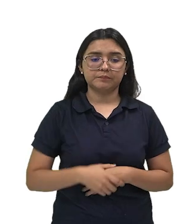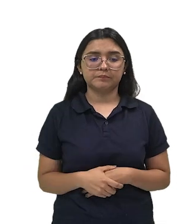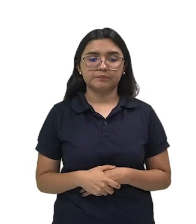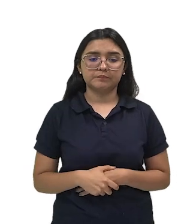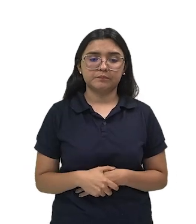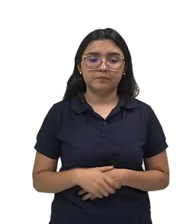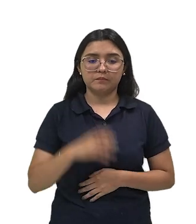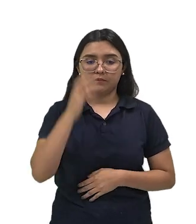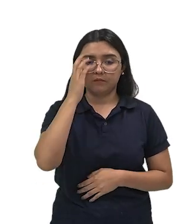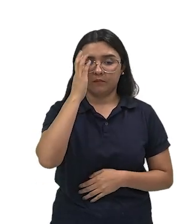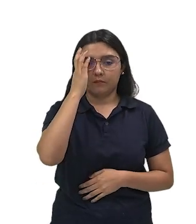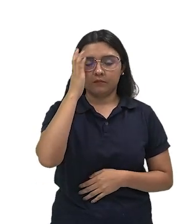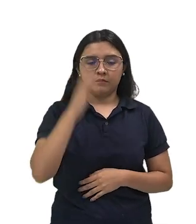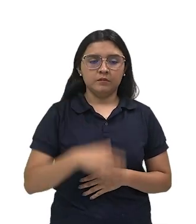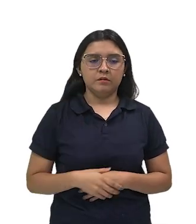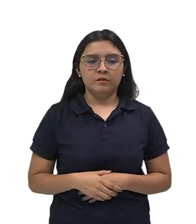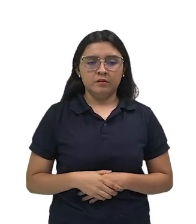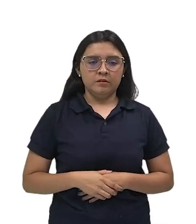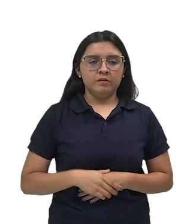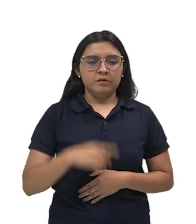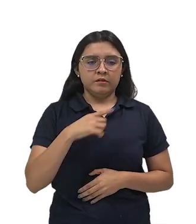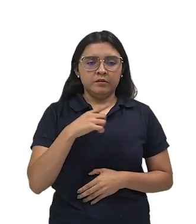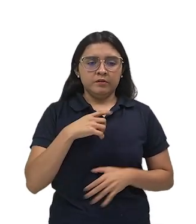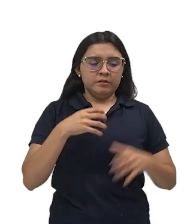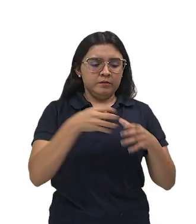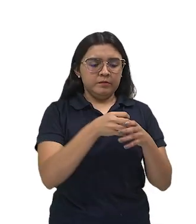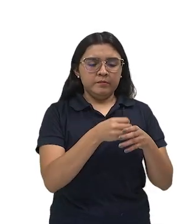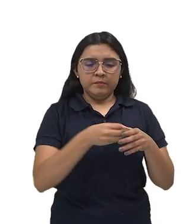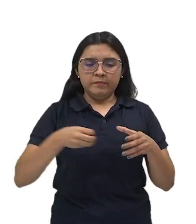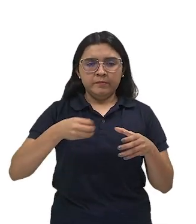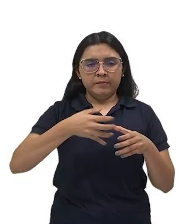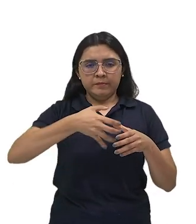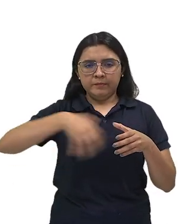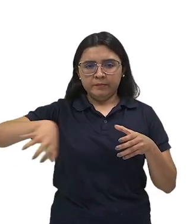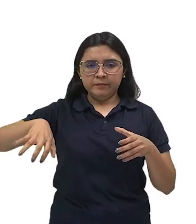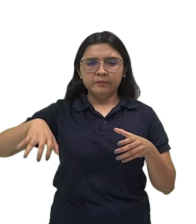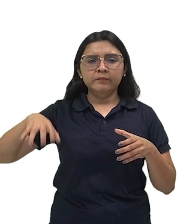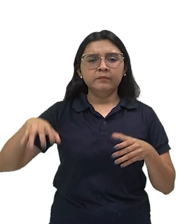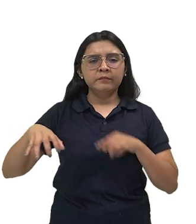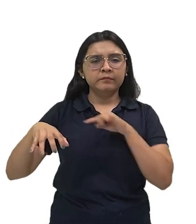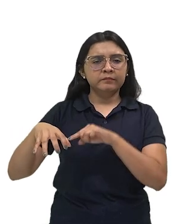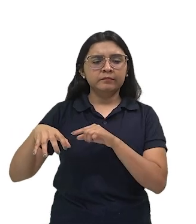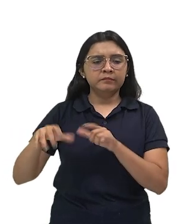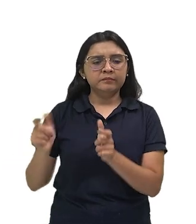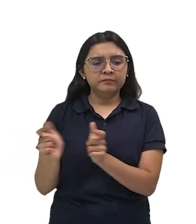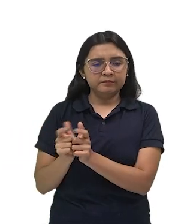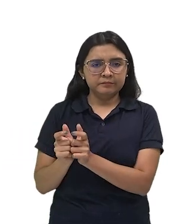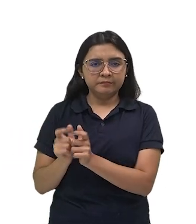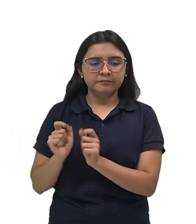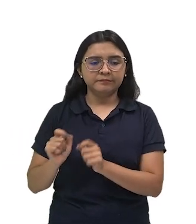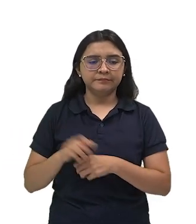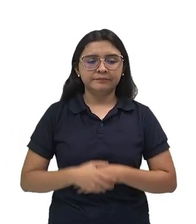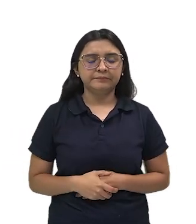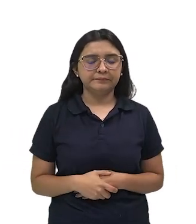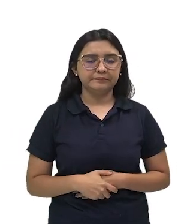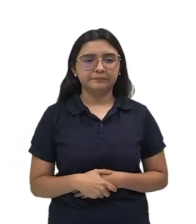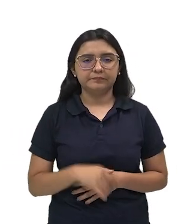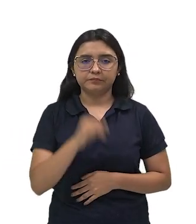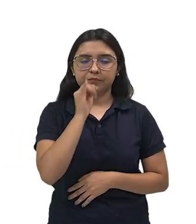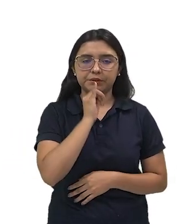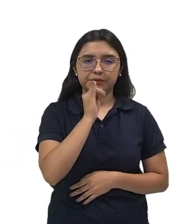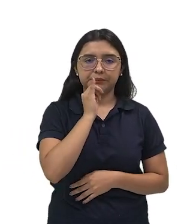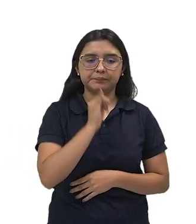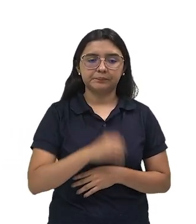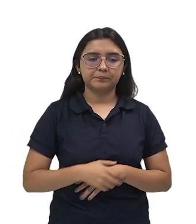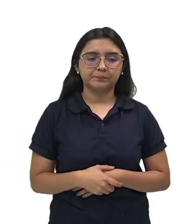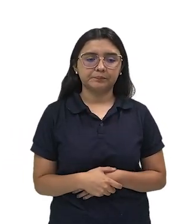eu vou pegar uma parte deles, vou pegar somente uma parte. Vamos supor,